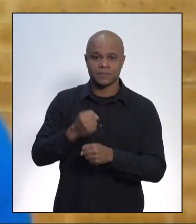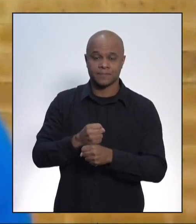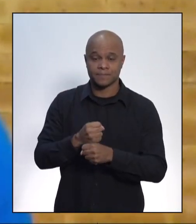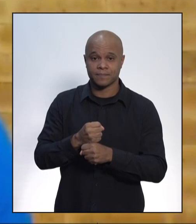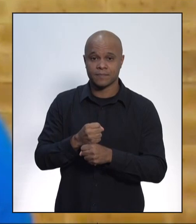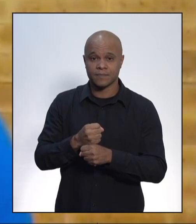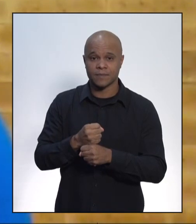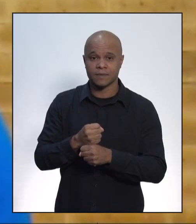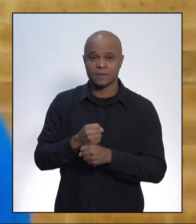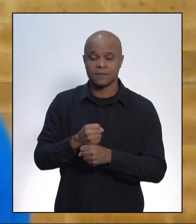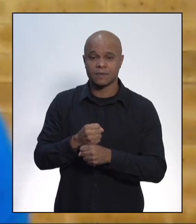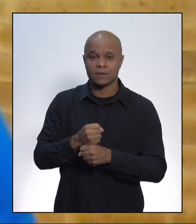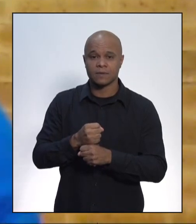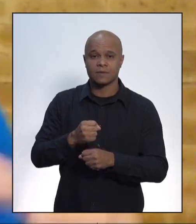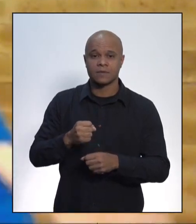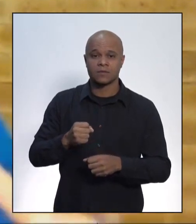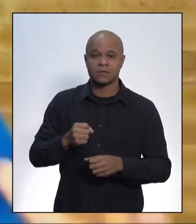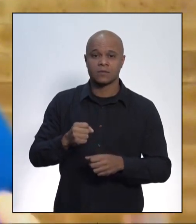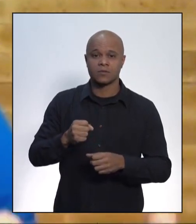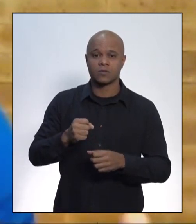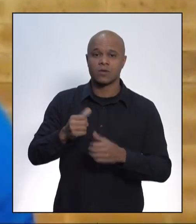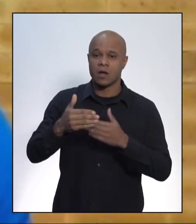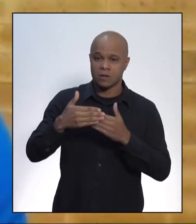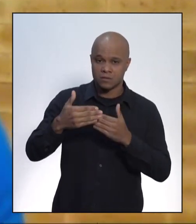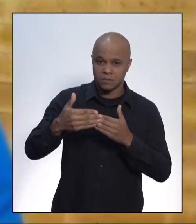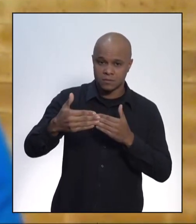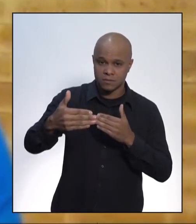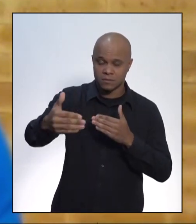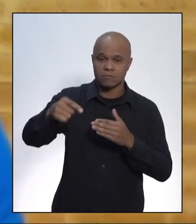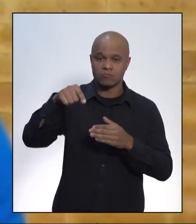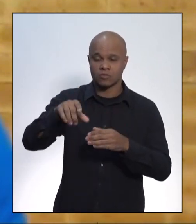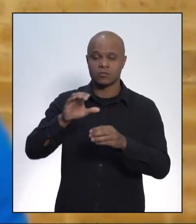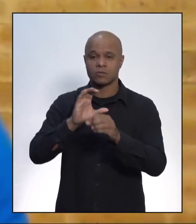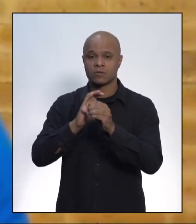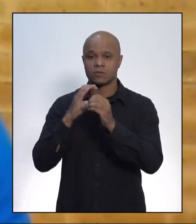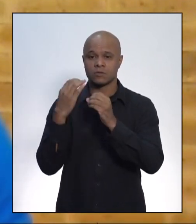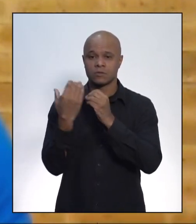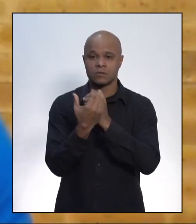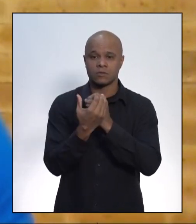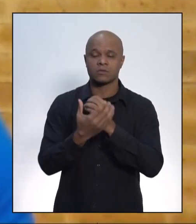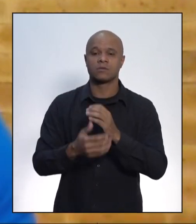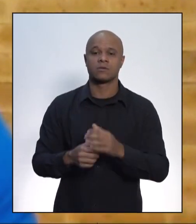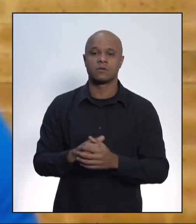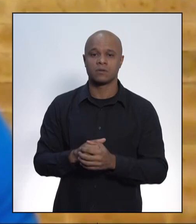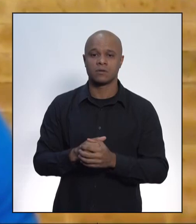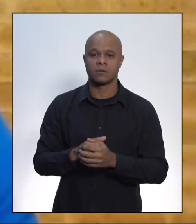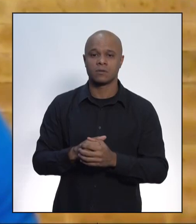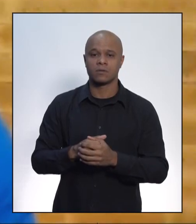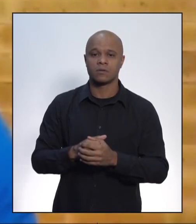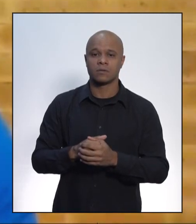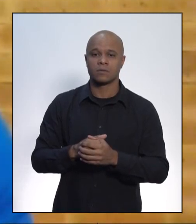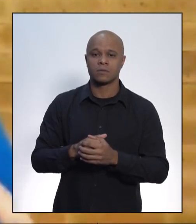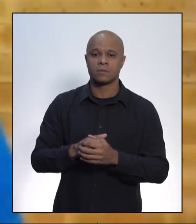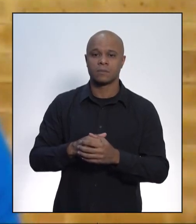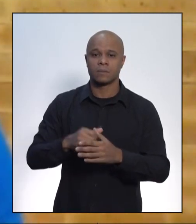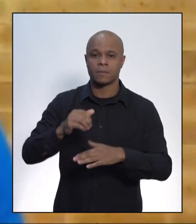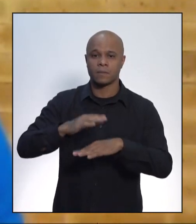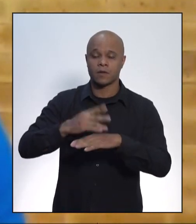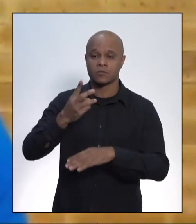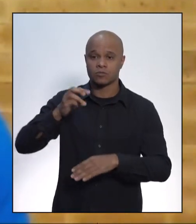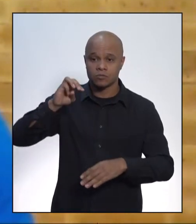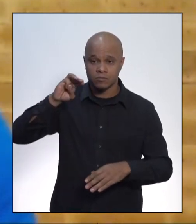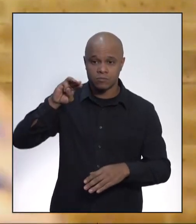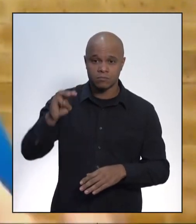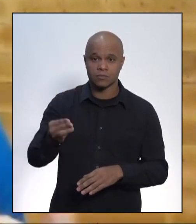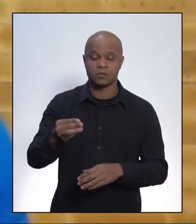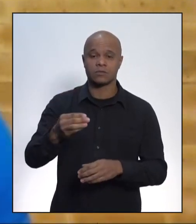vai impactar, durante esse momento agora de coronavírus, tá? De estudo em casa, a gente vai impactar mais de 2 milhões de